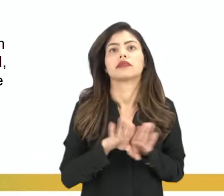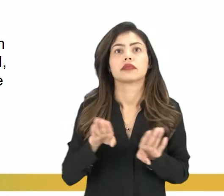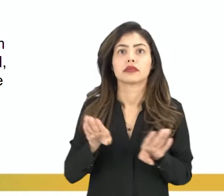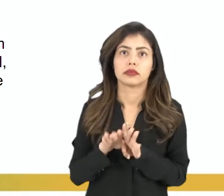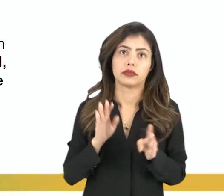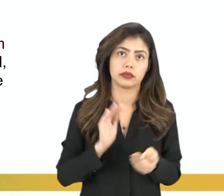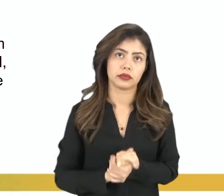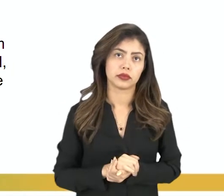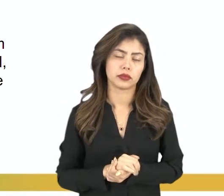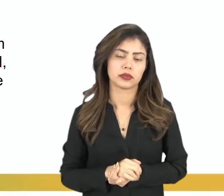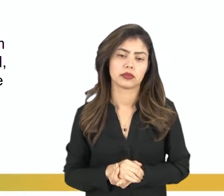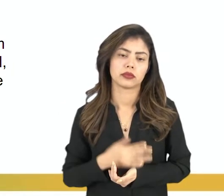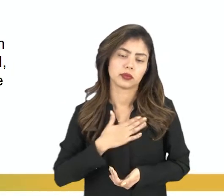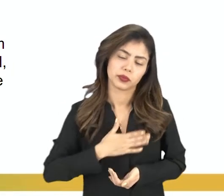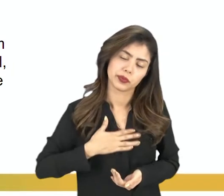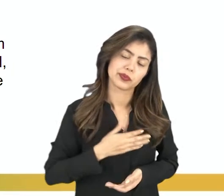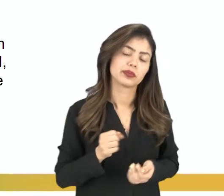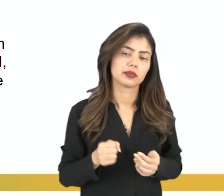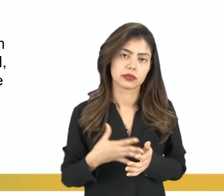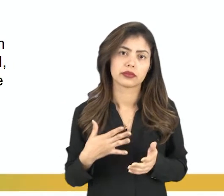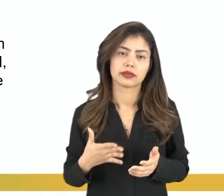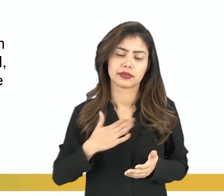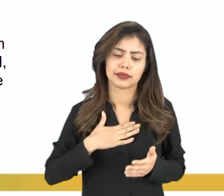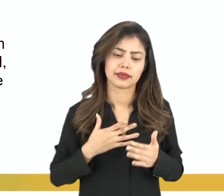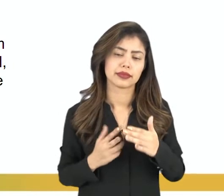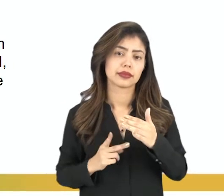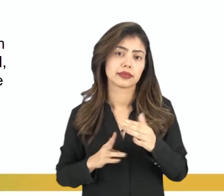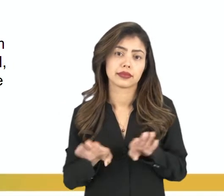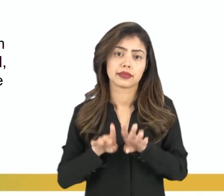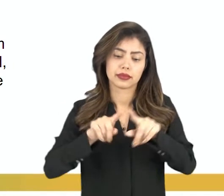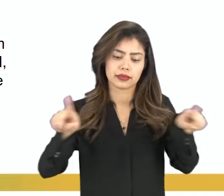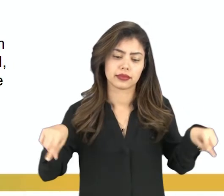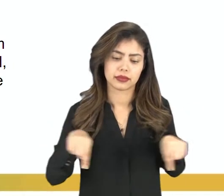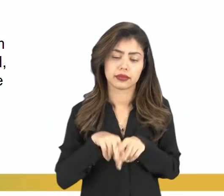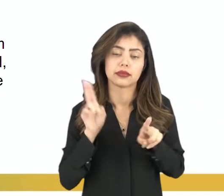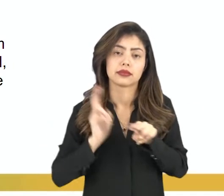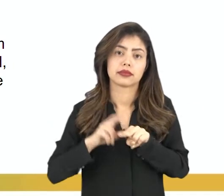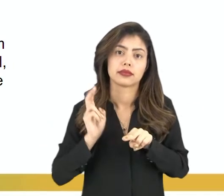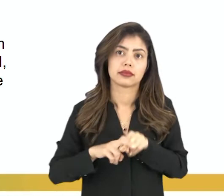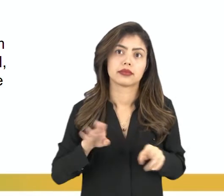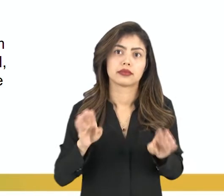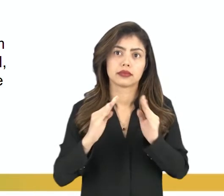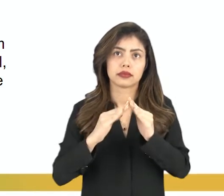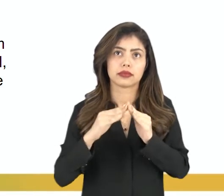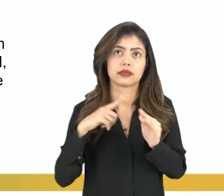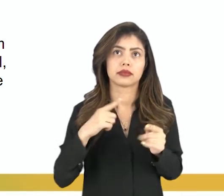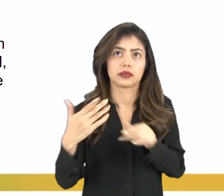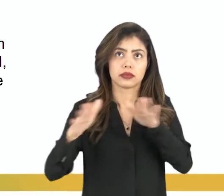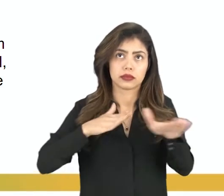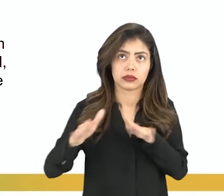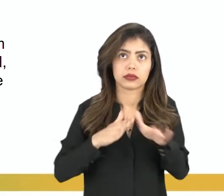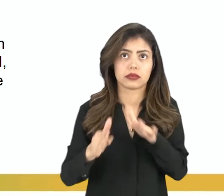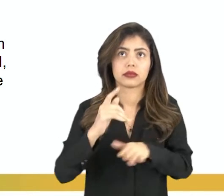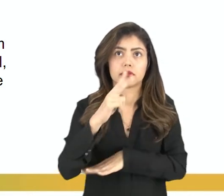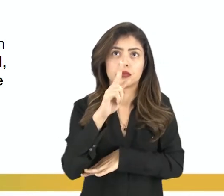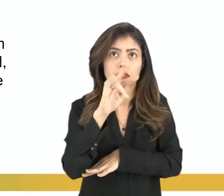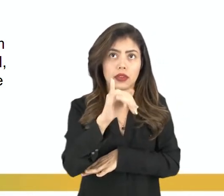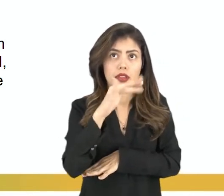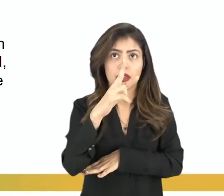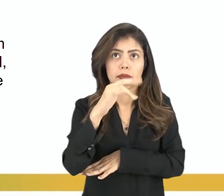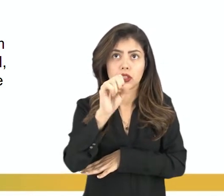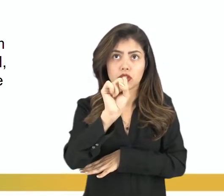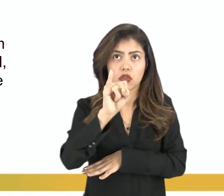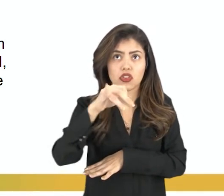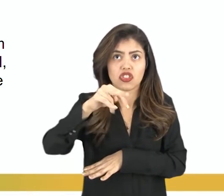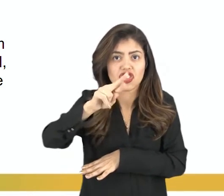imagem também é uma imagem que eu gostaria de ter na sala de casa. Claude Monet é o principal e mais dedicado representante do movimento